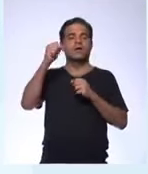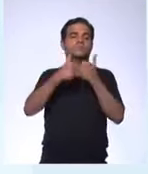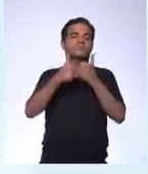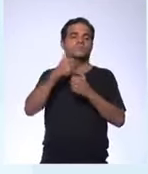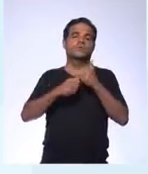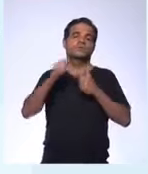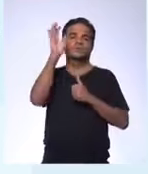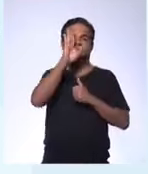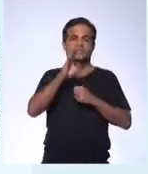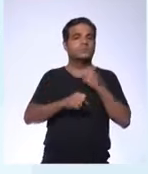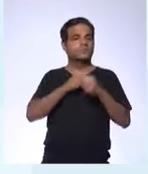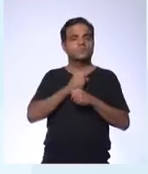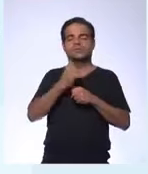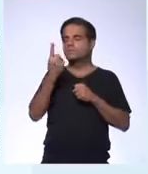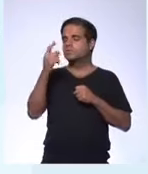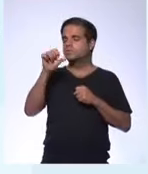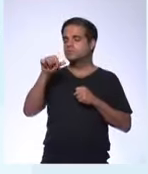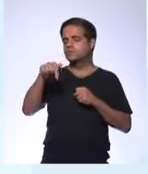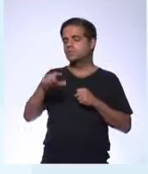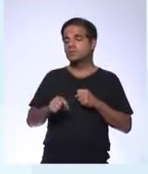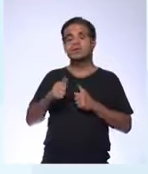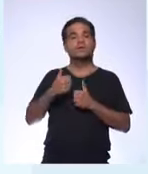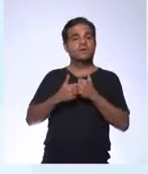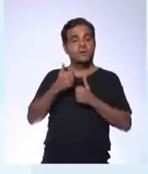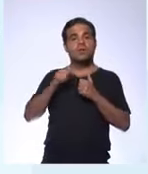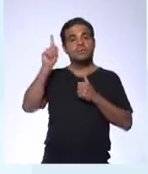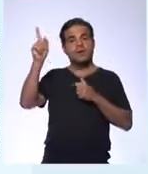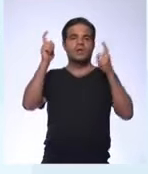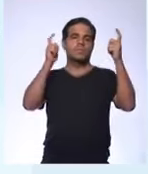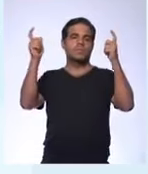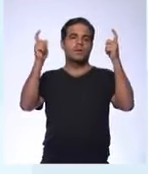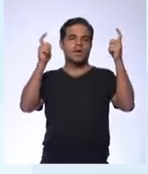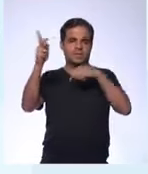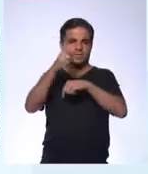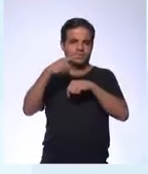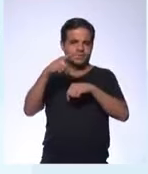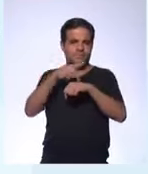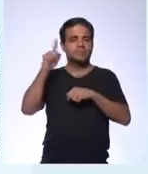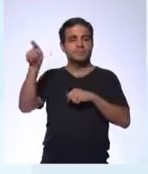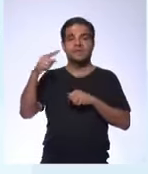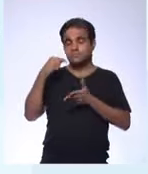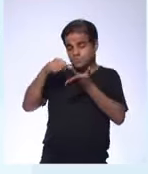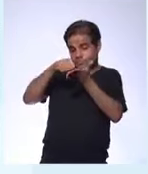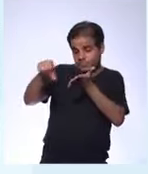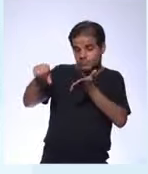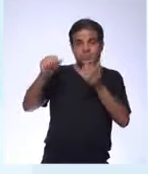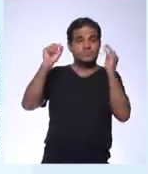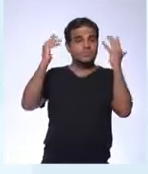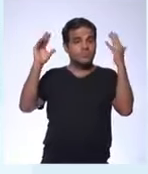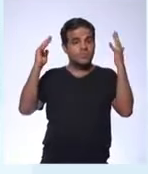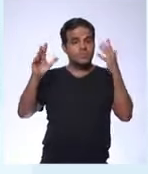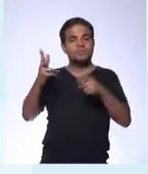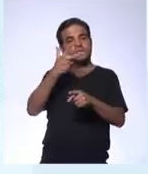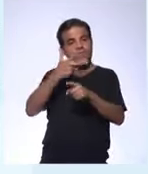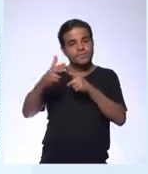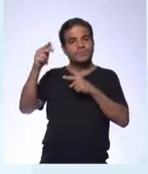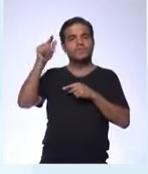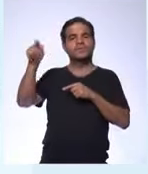seleção brasileira em 1970 na Copa do México. Tá aí o selo comemorativo dessa